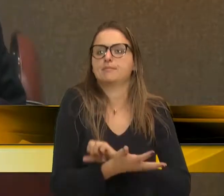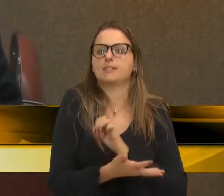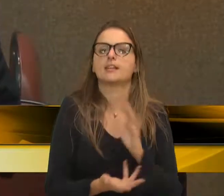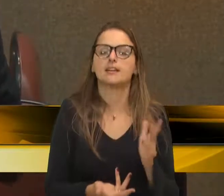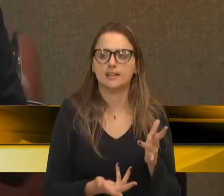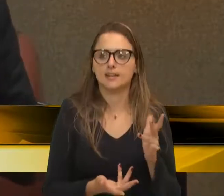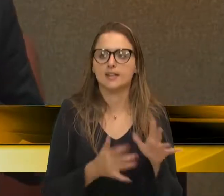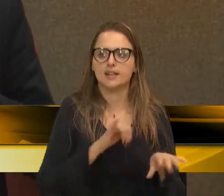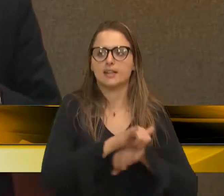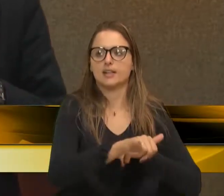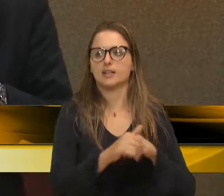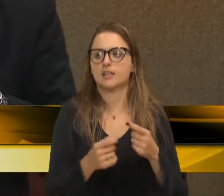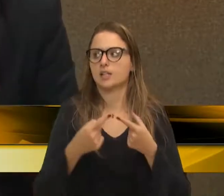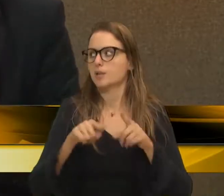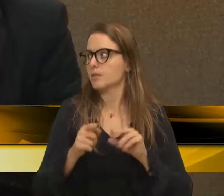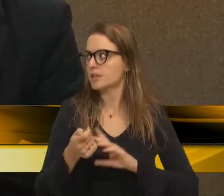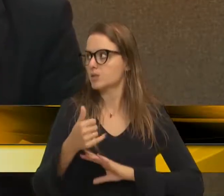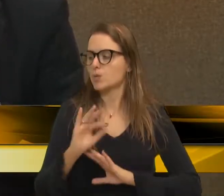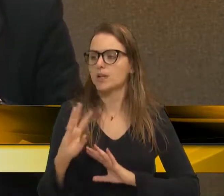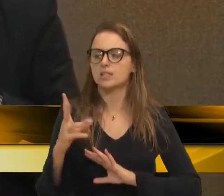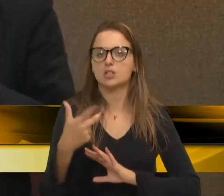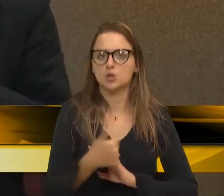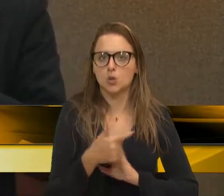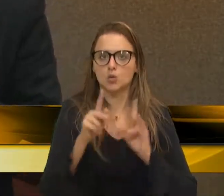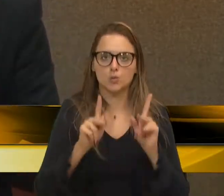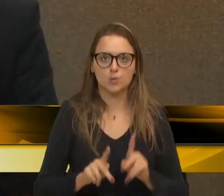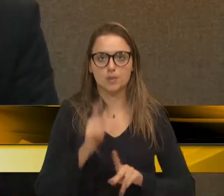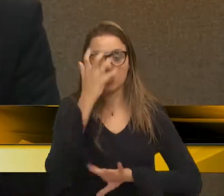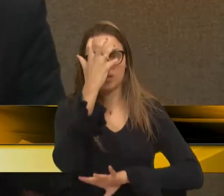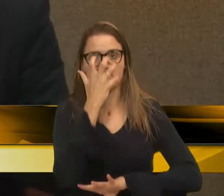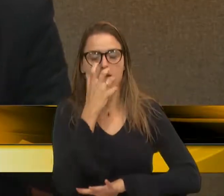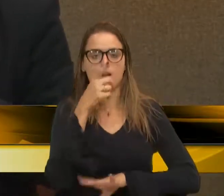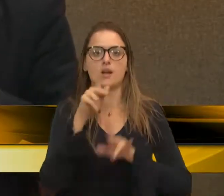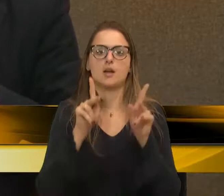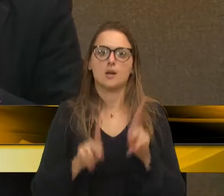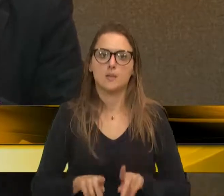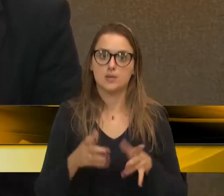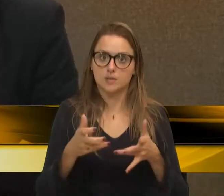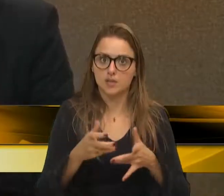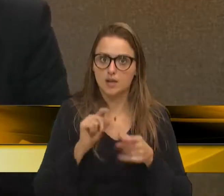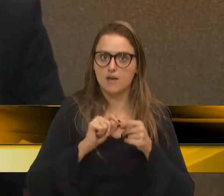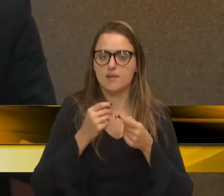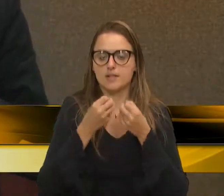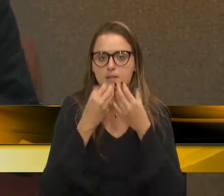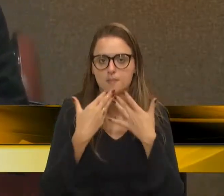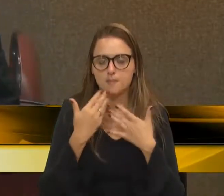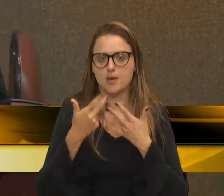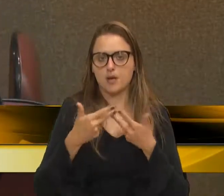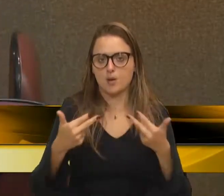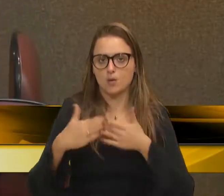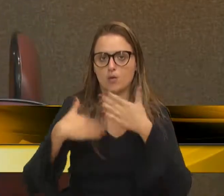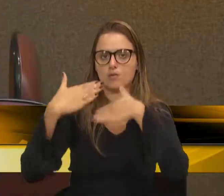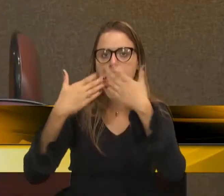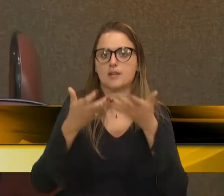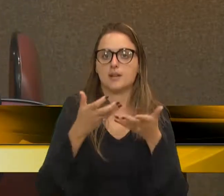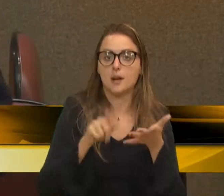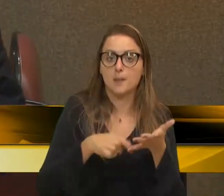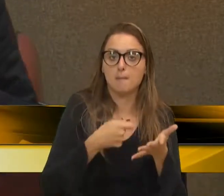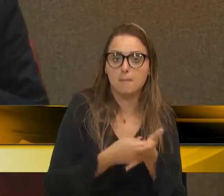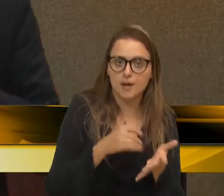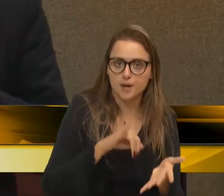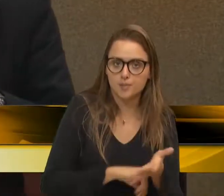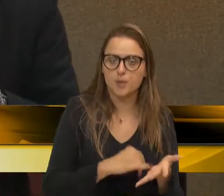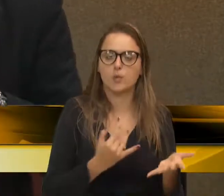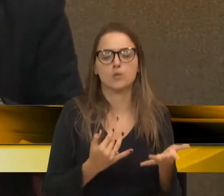larga maioria são pessoas sérias, pessoas determinadas, que querem fazer o bem, que querem pagar os seus impostos, que